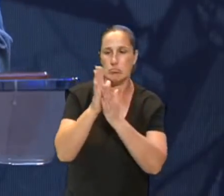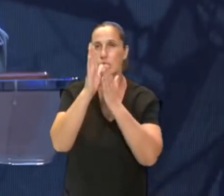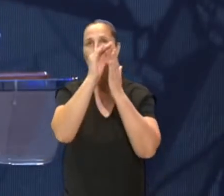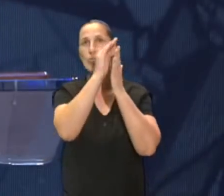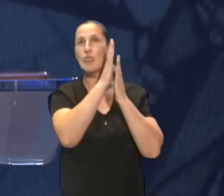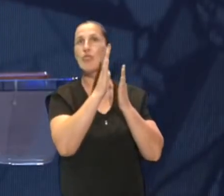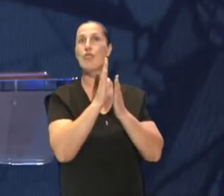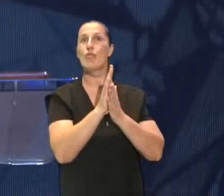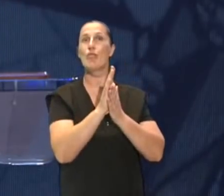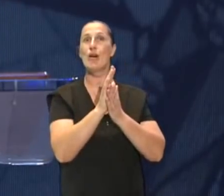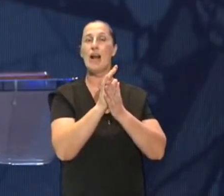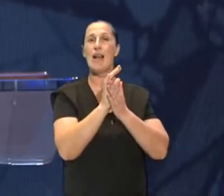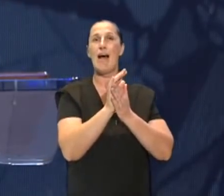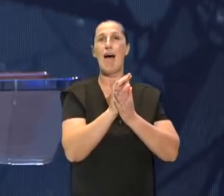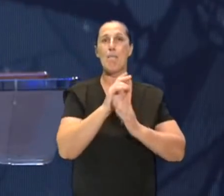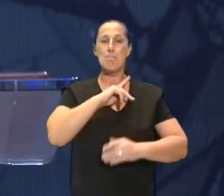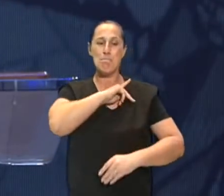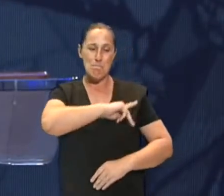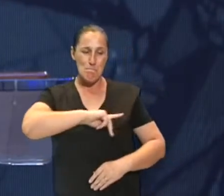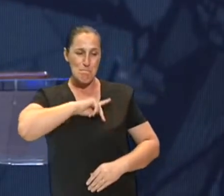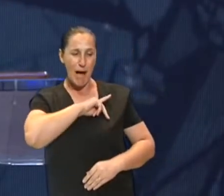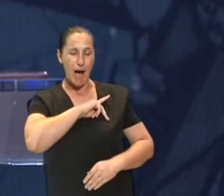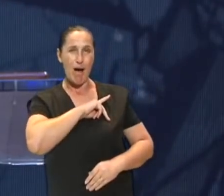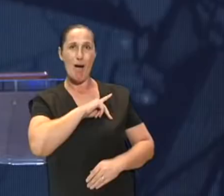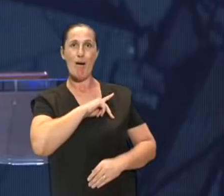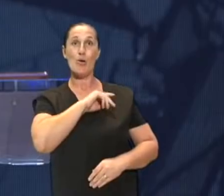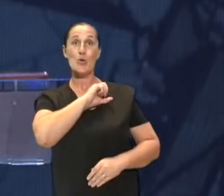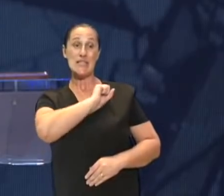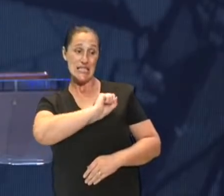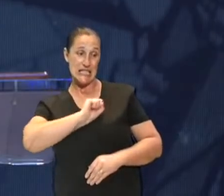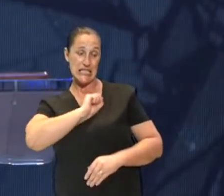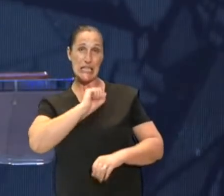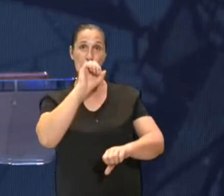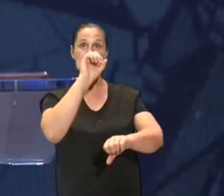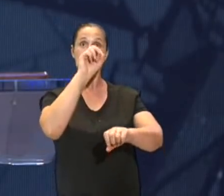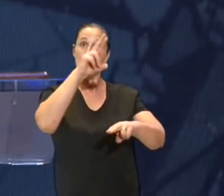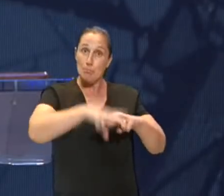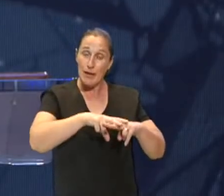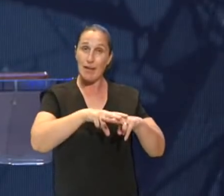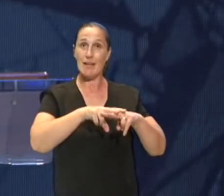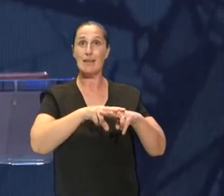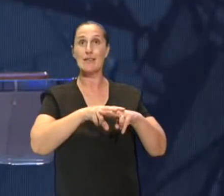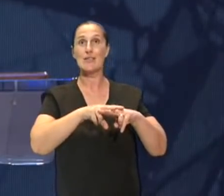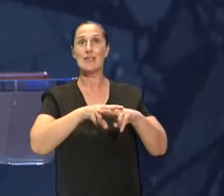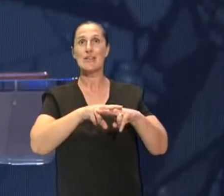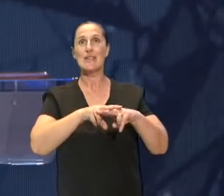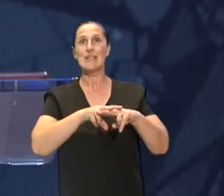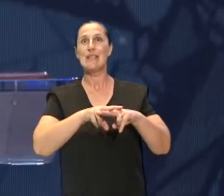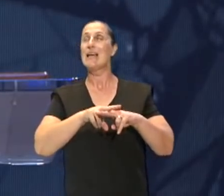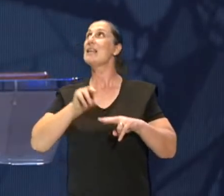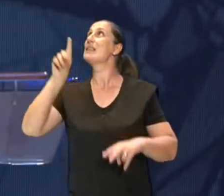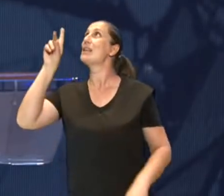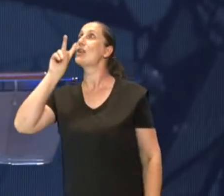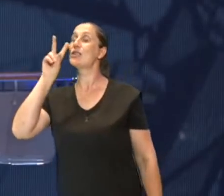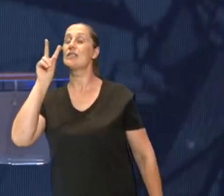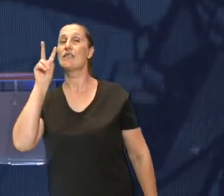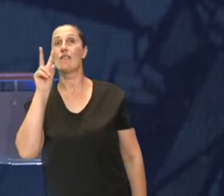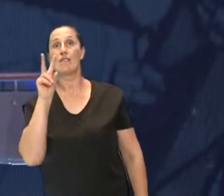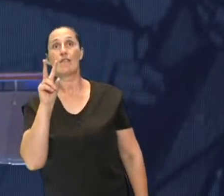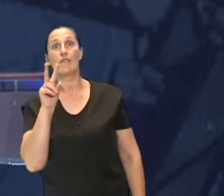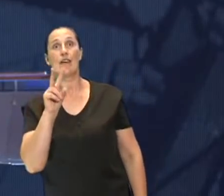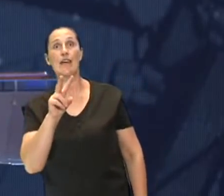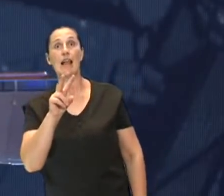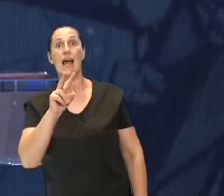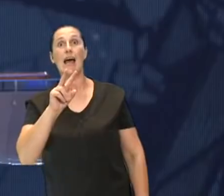cela, com Paulo e Silas ali presos. A gente vai encontrar o Senhor ouvindo a oração no ventre de um